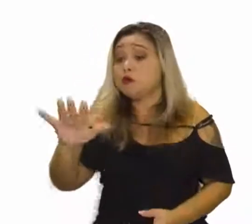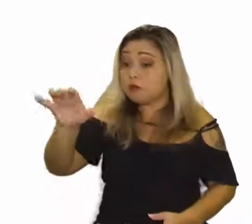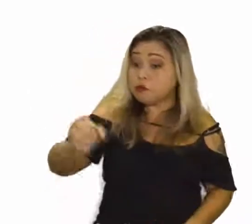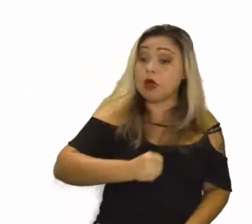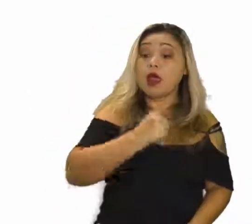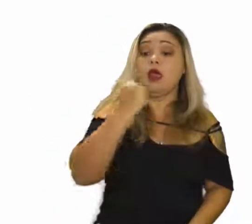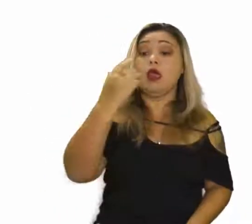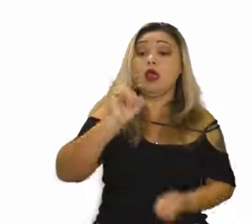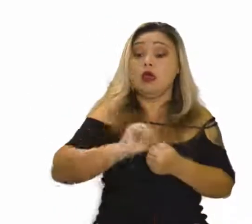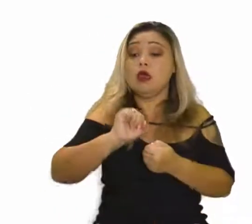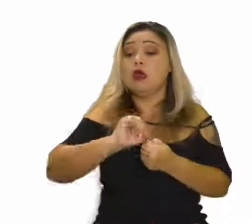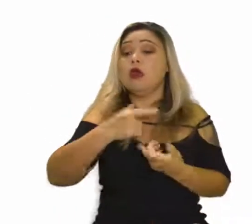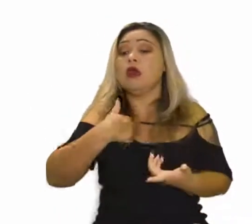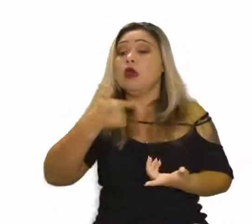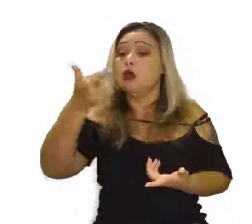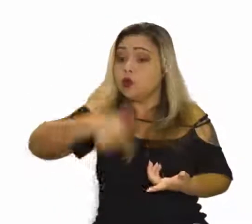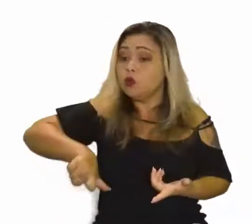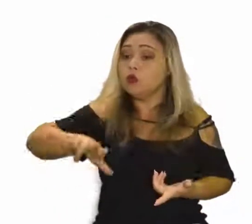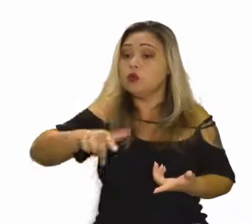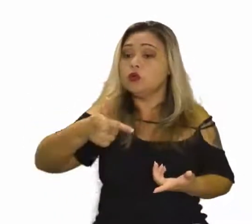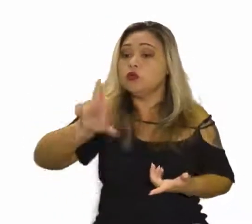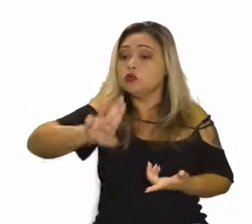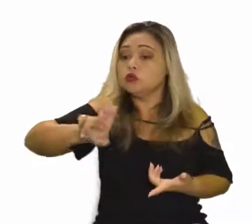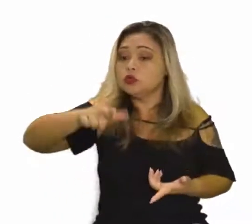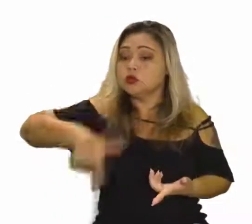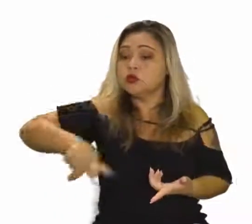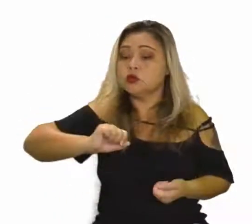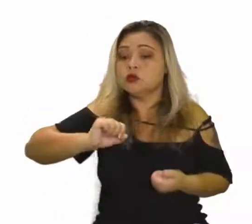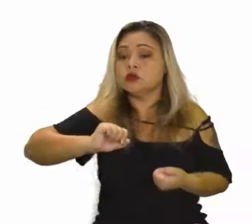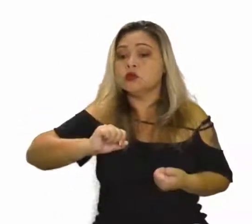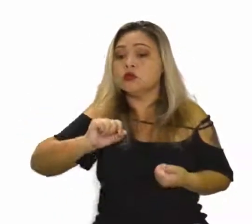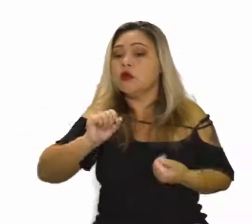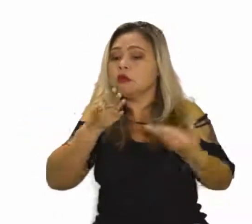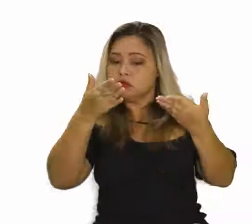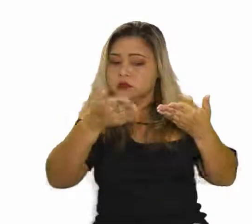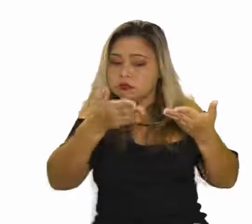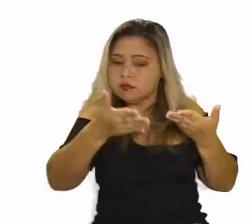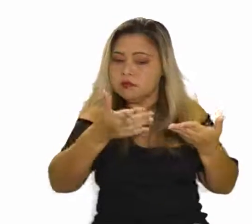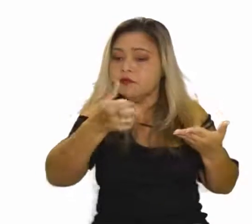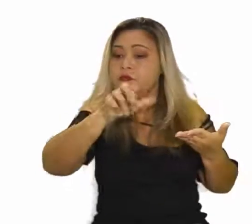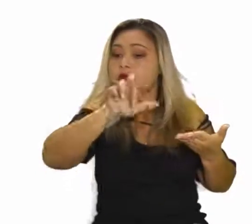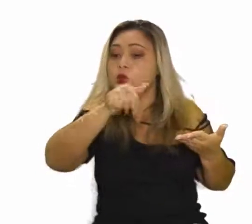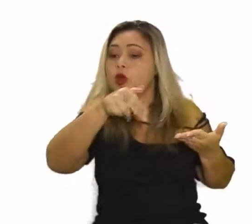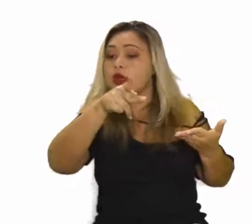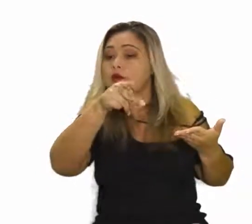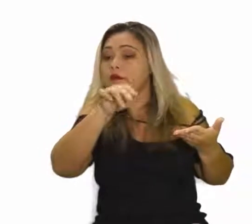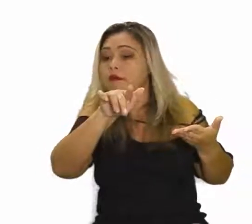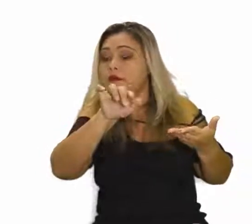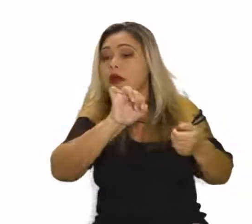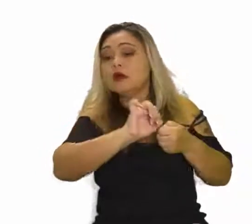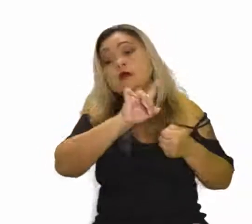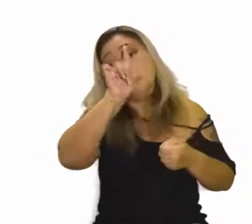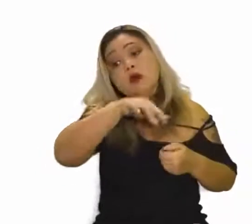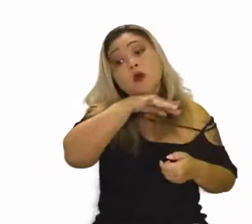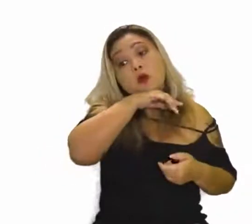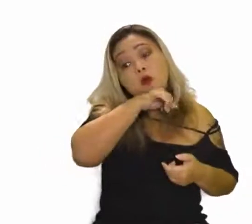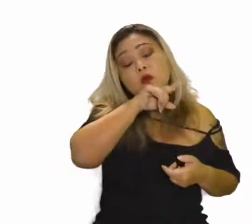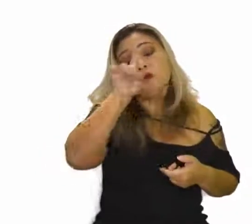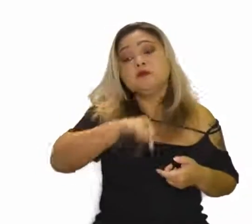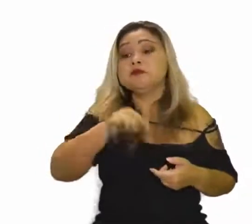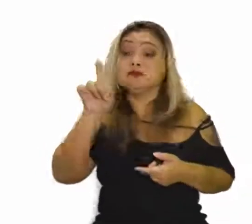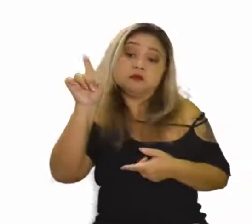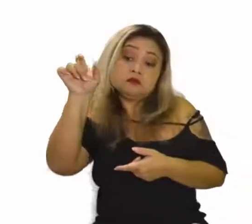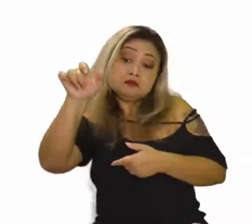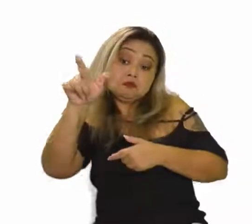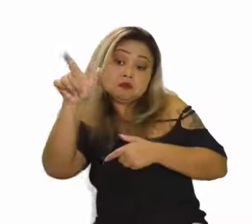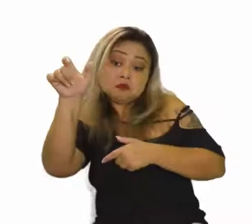como reutilizar. Mas quando eu entrar nas peculiaridades do repique, aí tem vantagens e desvantagens. O produtor que